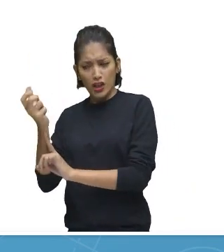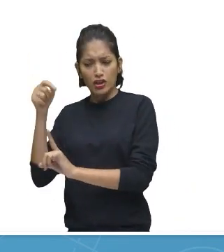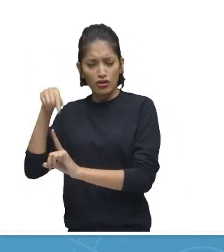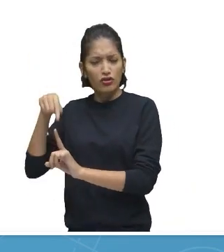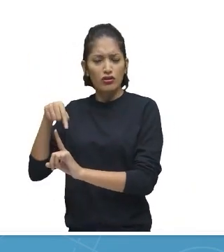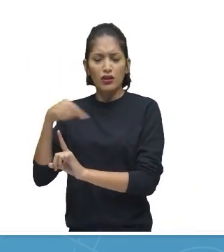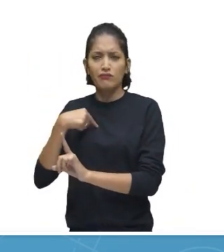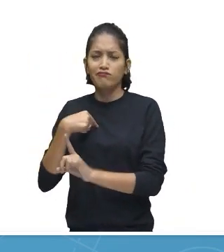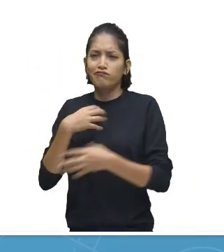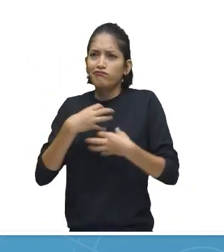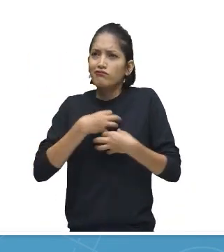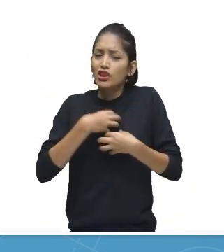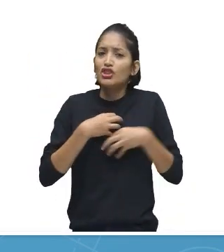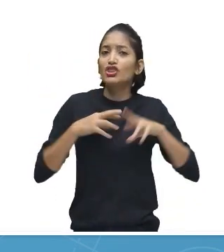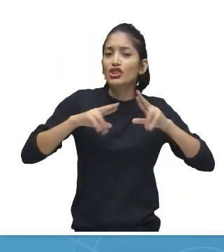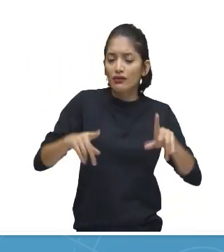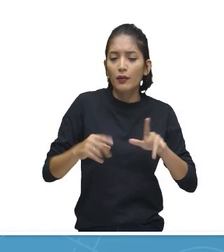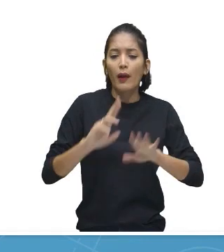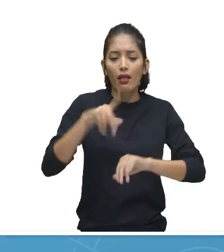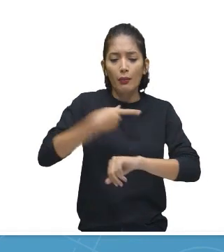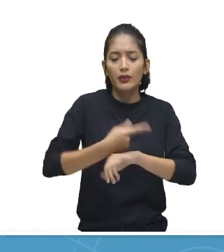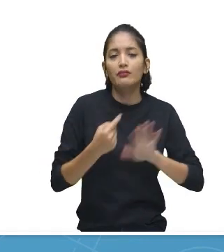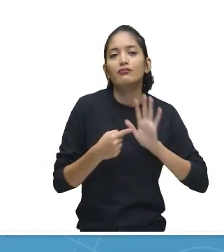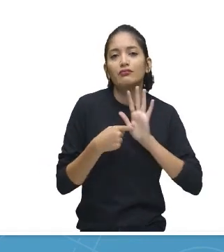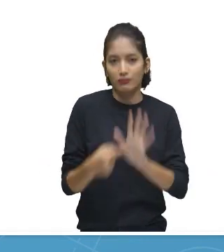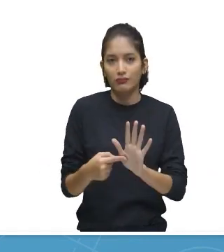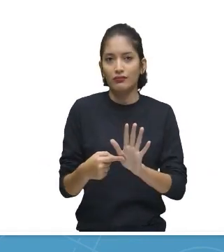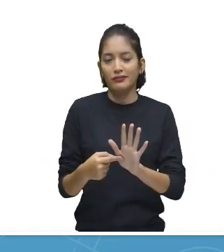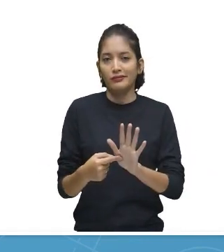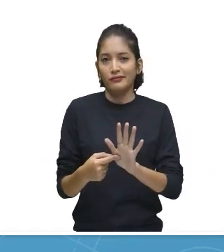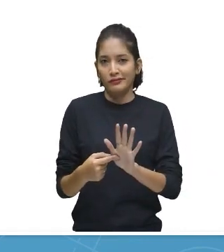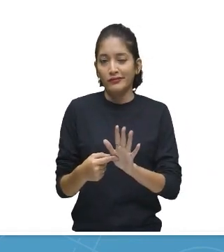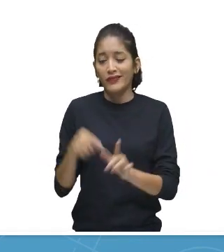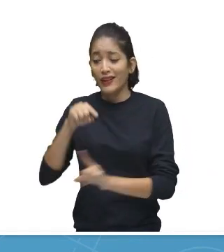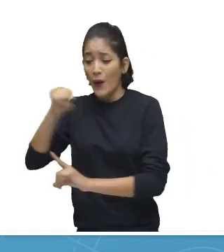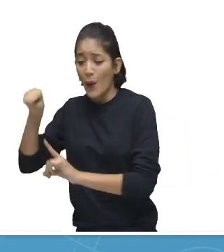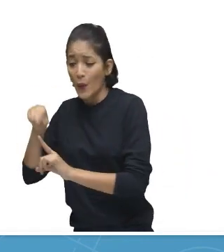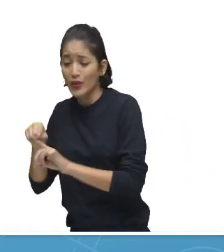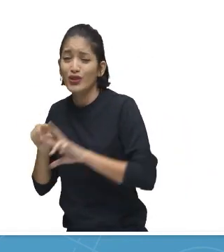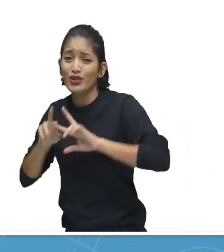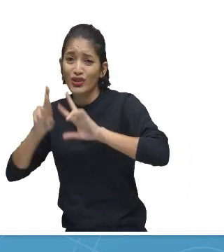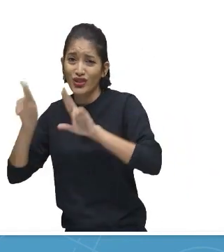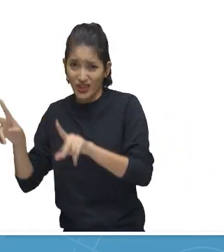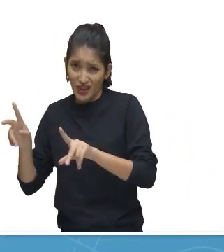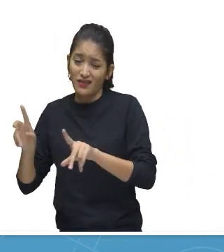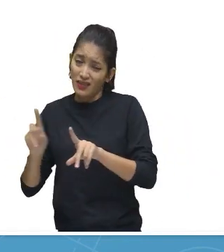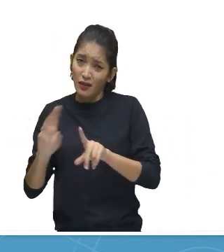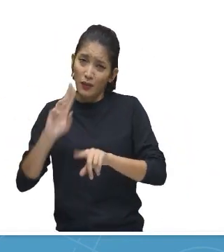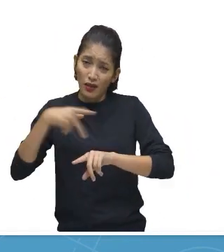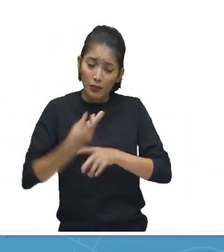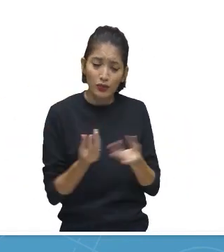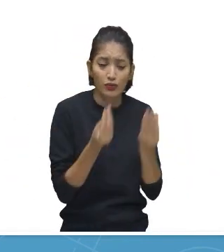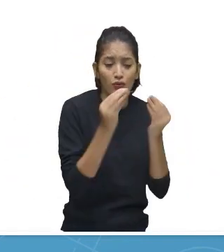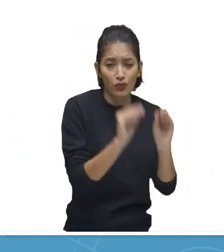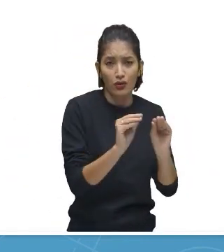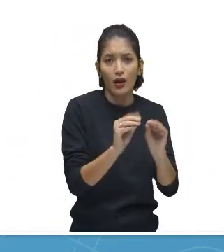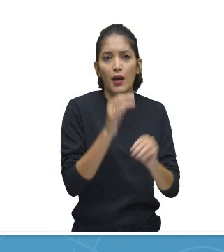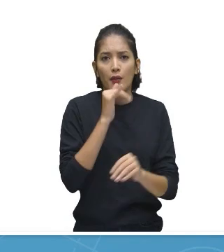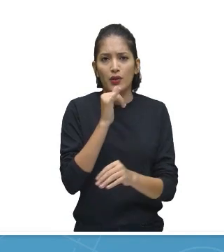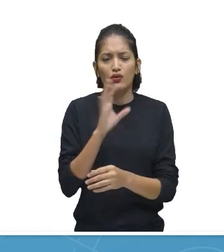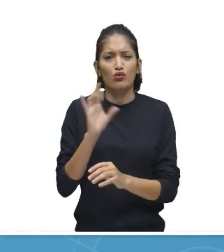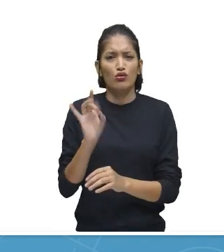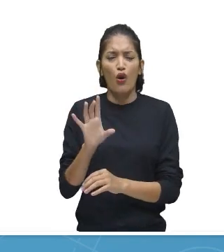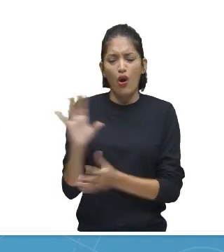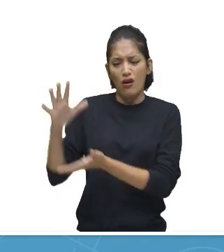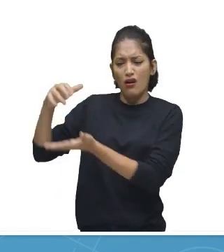motivos diferentes para estar se expondo ali. Ele vai ter intenções diferentes para serem colocadas na sua produção. Ele pode querer fazer só um